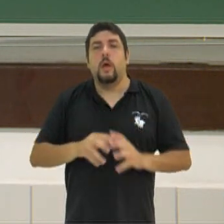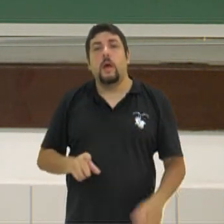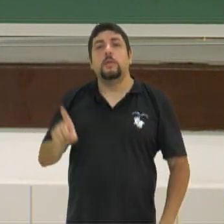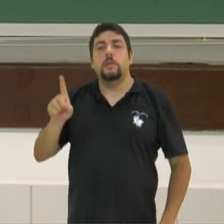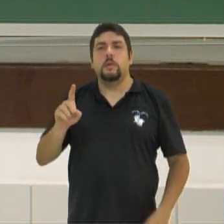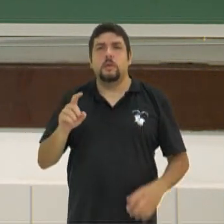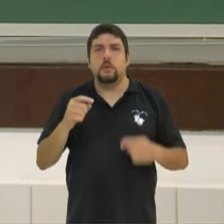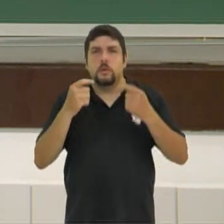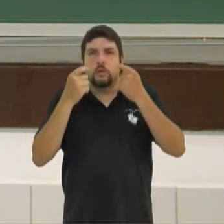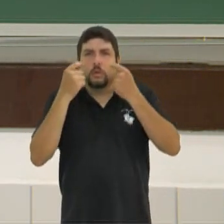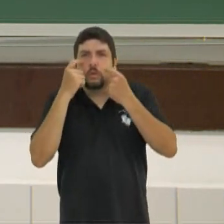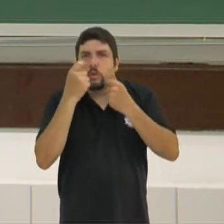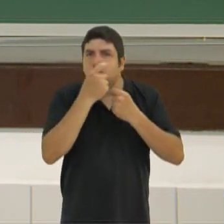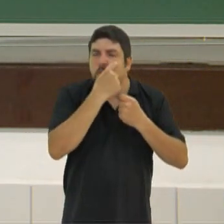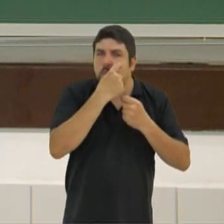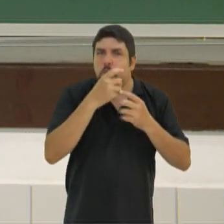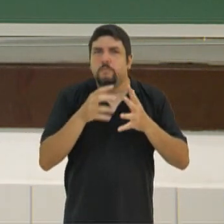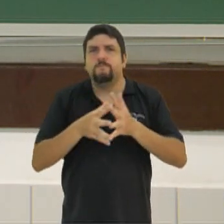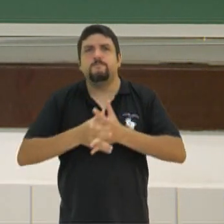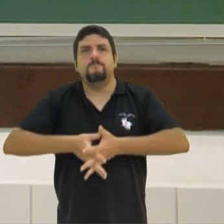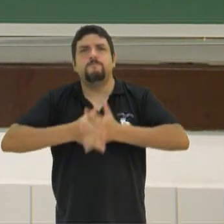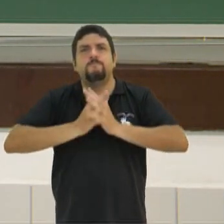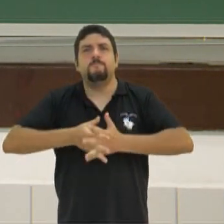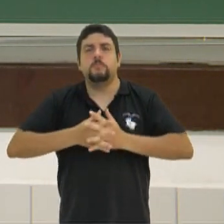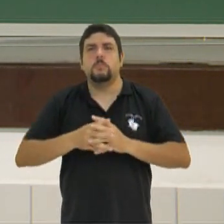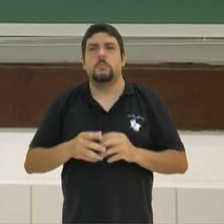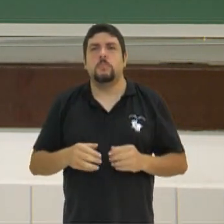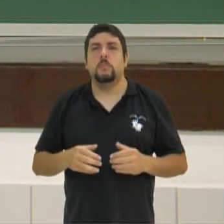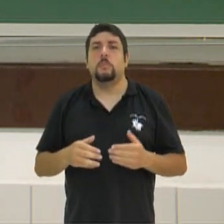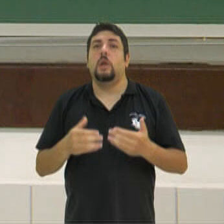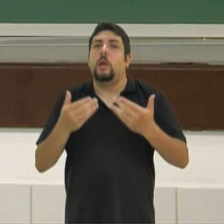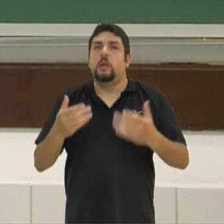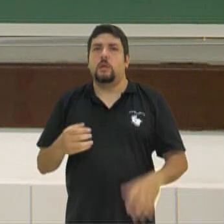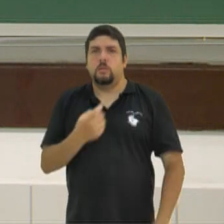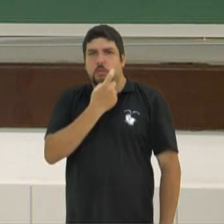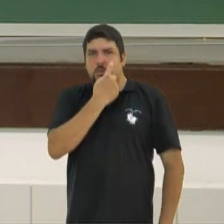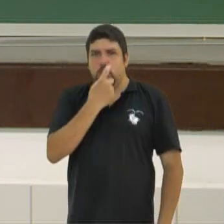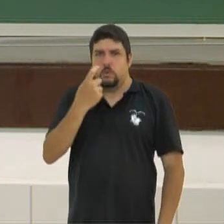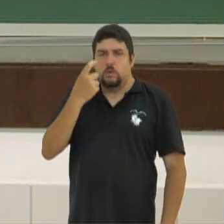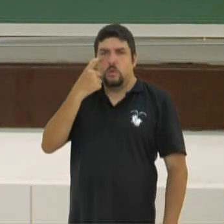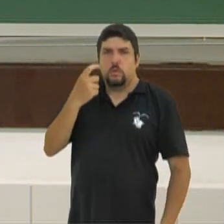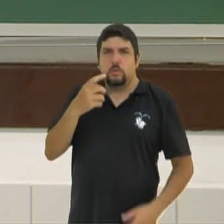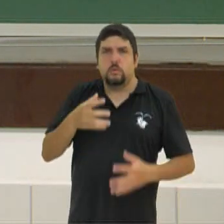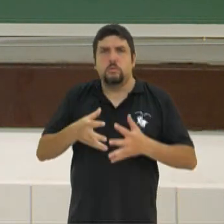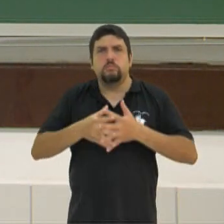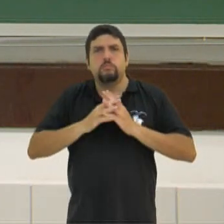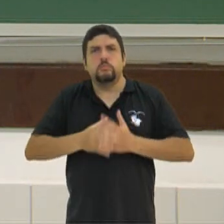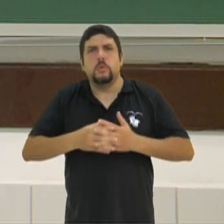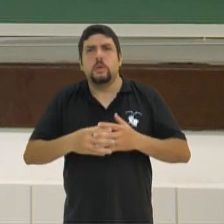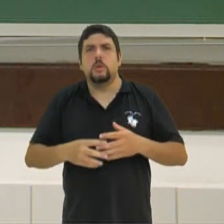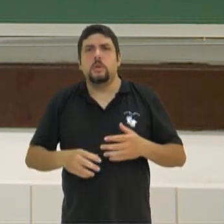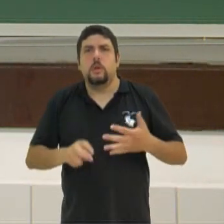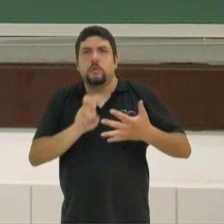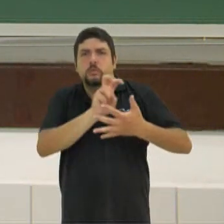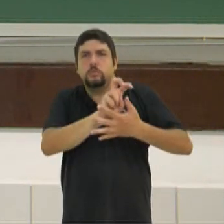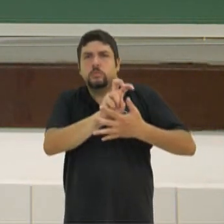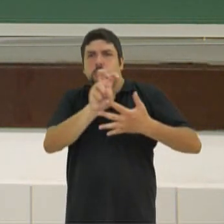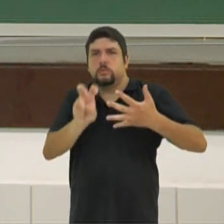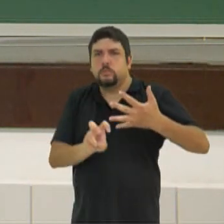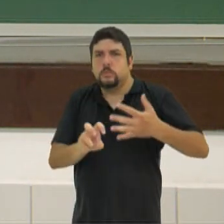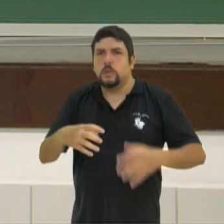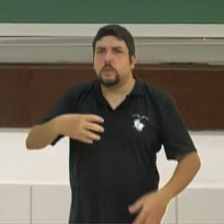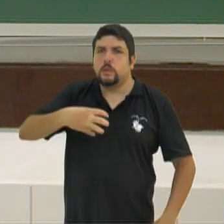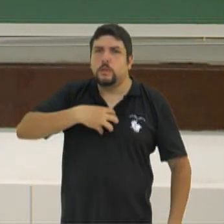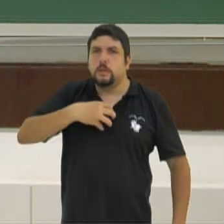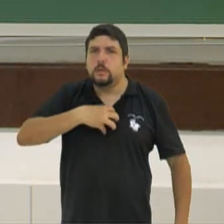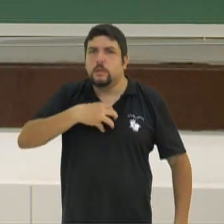Então, muitas vezes, os nossos sentidos, eles são perturbados, né? Os nossos sentidos são enganosos. E a